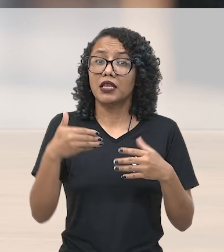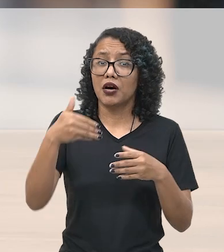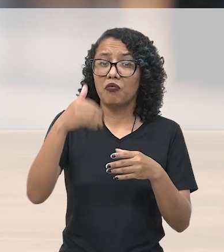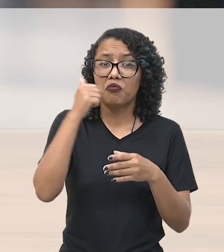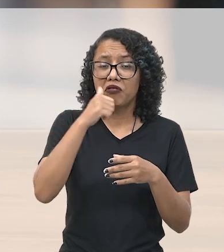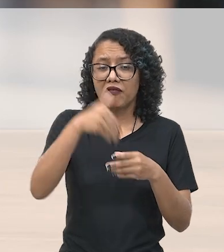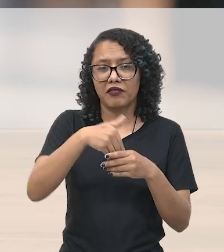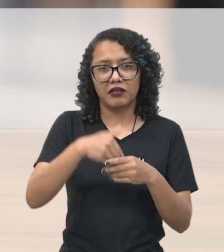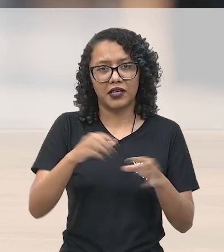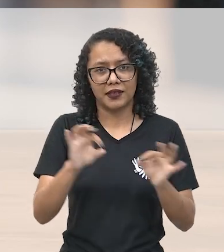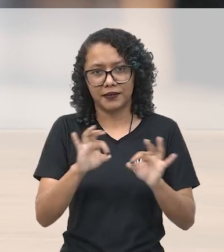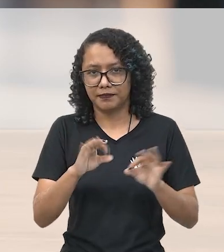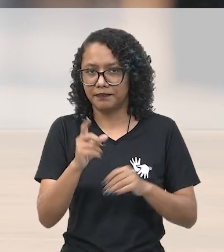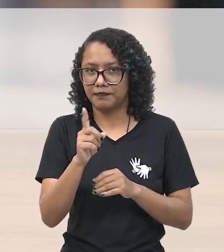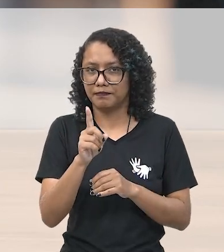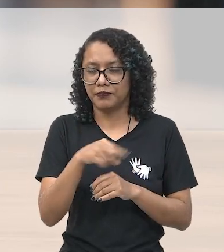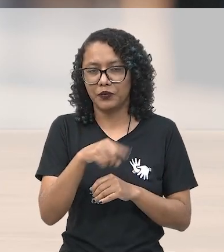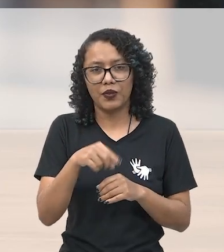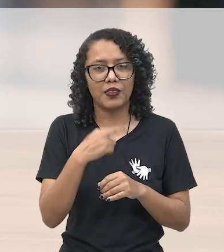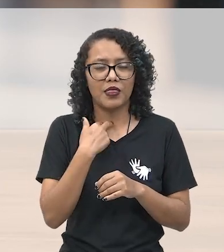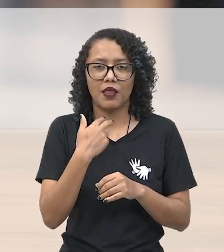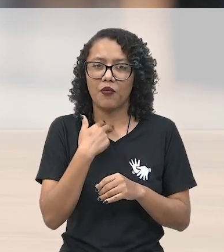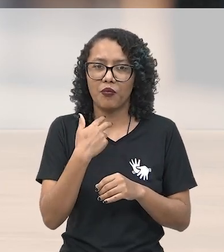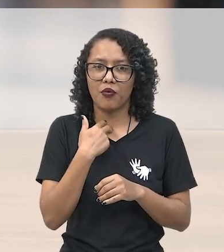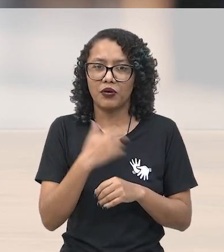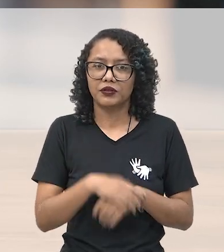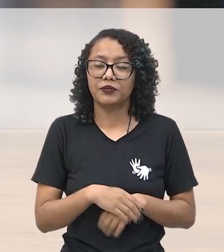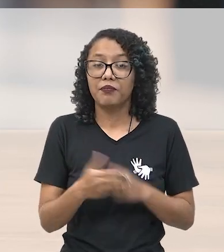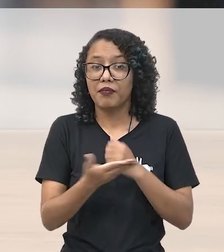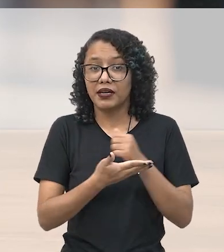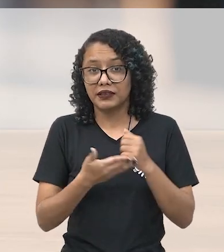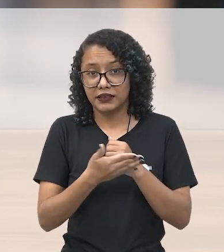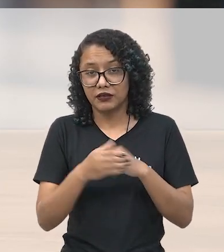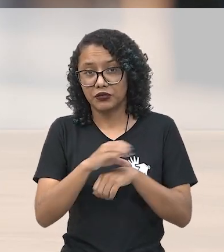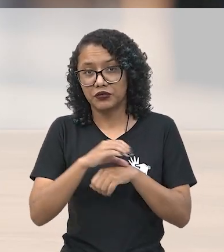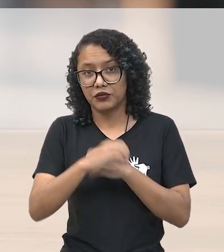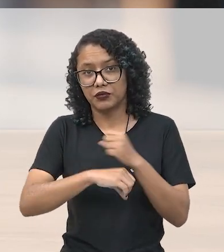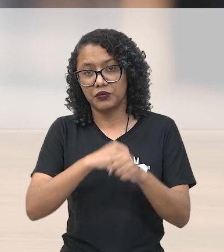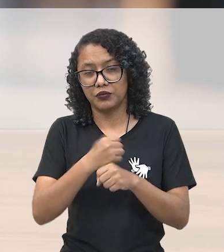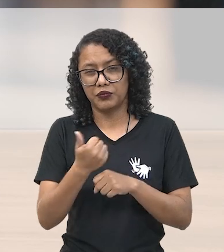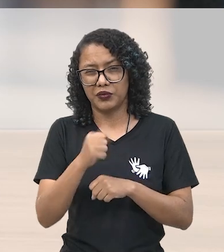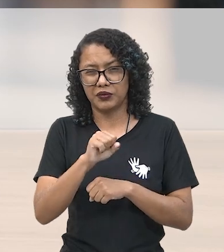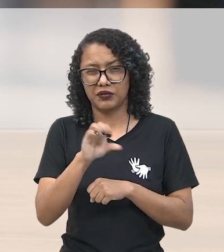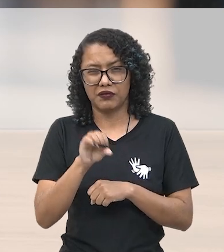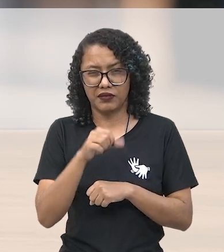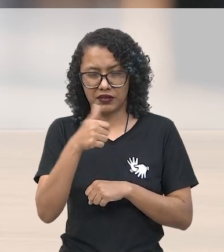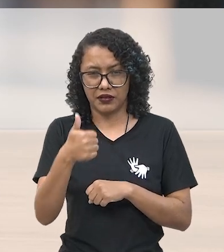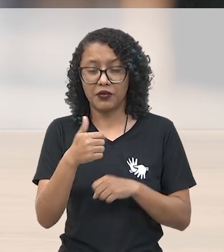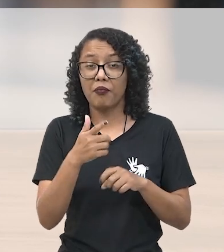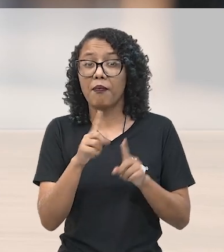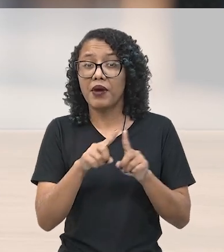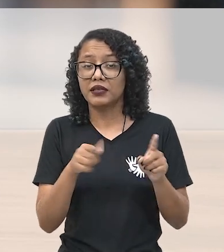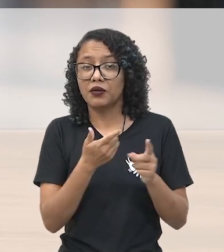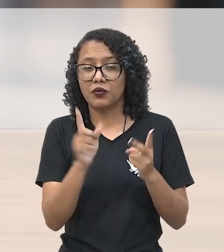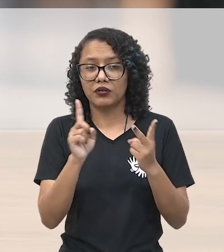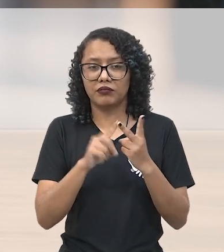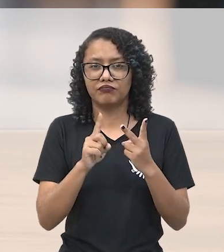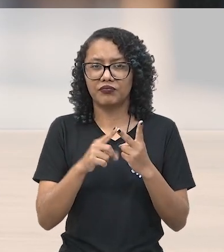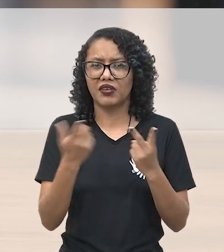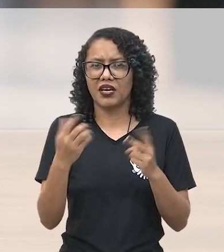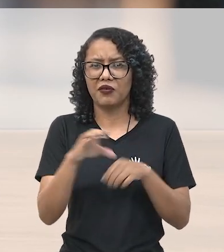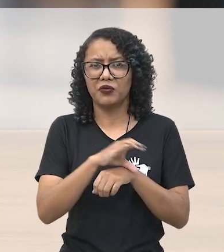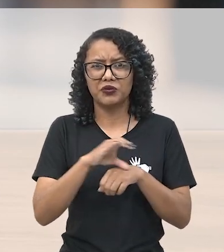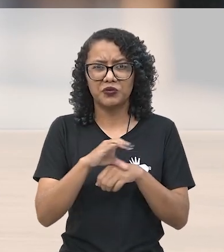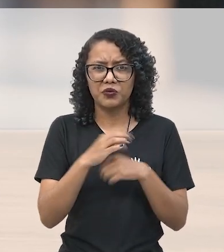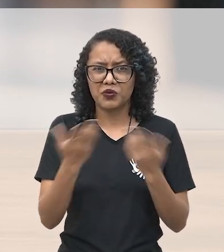poderiam votar, tá certo? Sob a égide da Constituição de 1891. Já a outra corrente, ela dizia o seguinte: a Constituição nada resolveu, porque